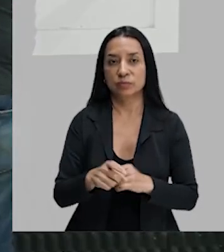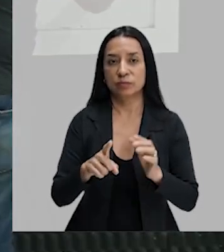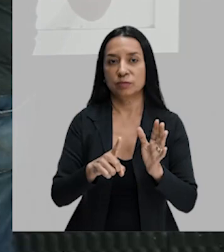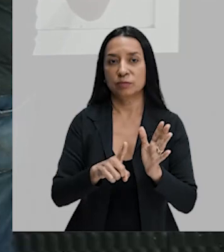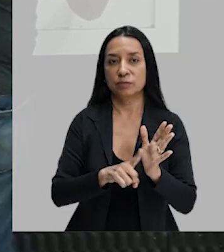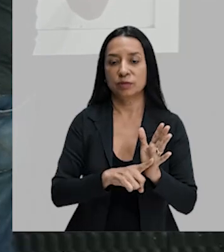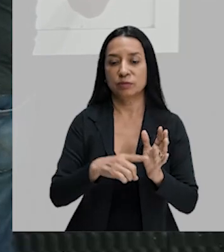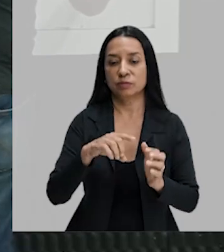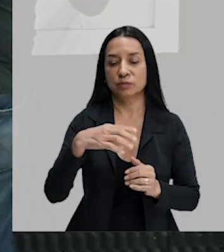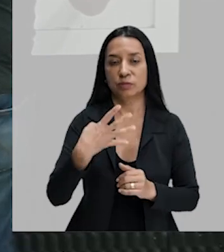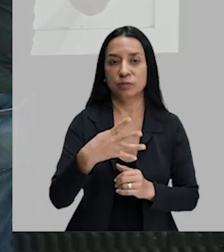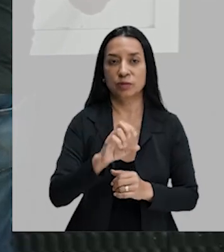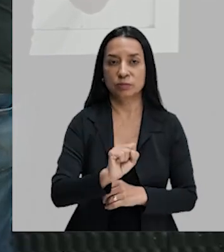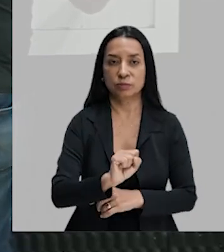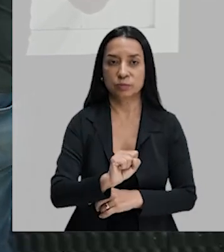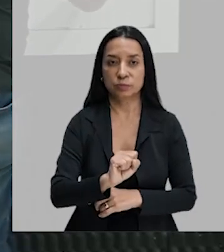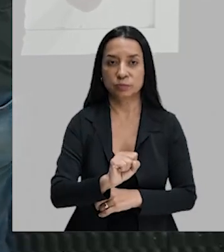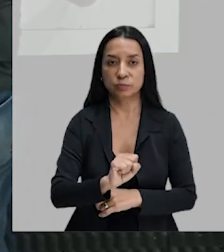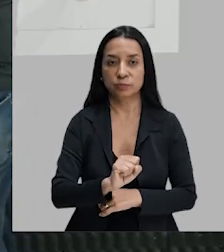dá menos 48